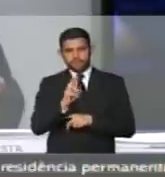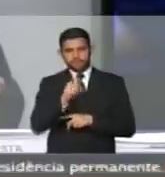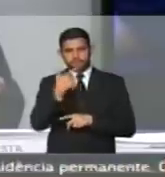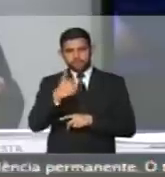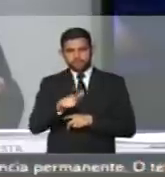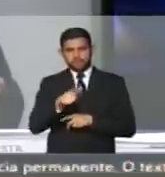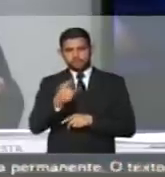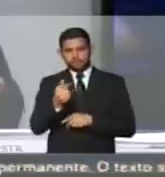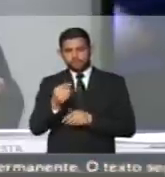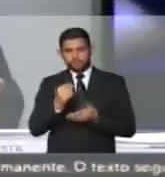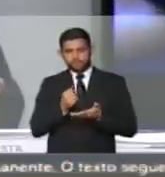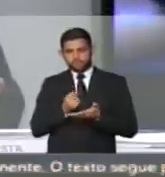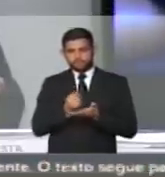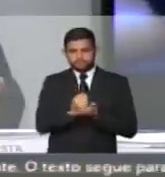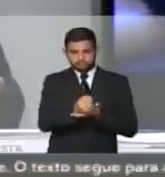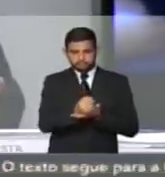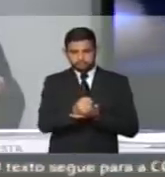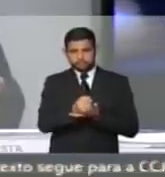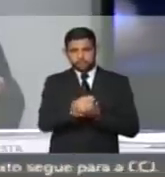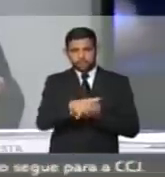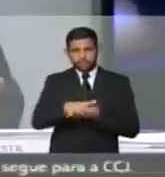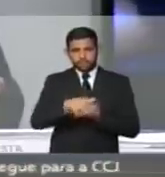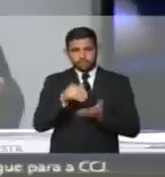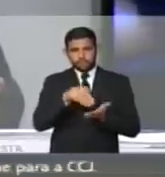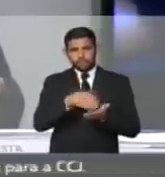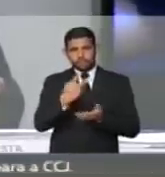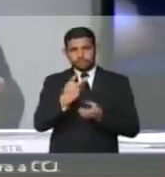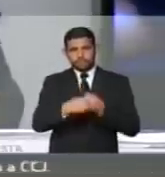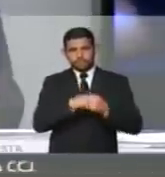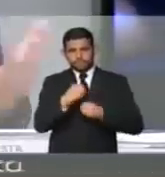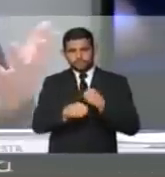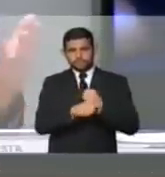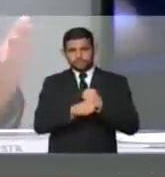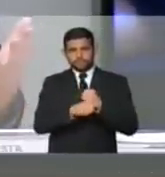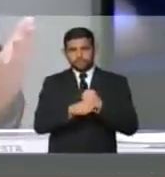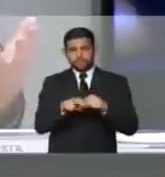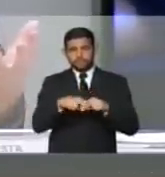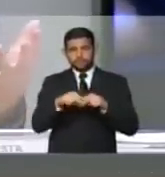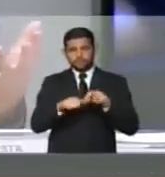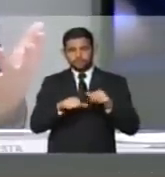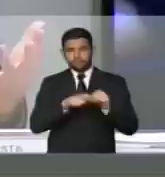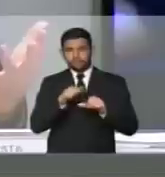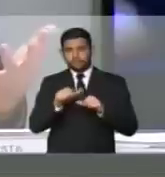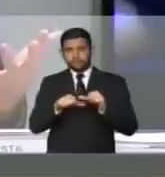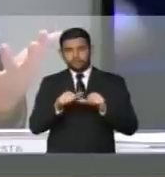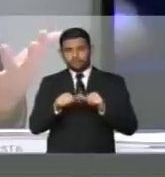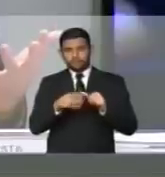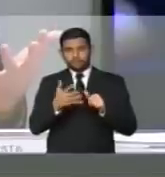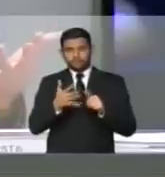novo dinheiro que foi injetado nisso, nos últimos 2 anos, e eu consertei